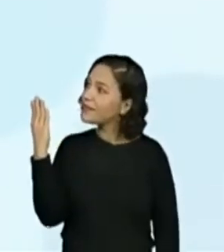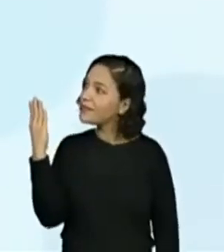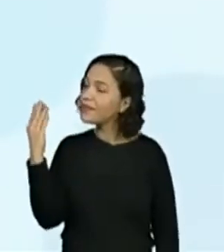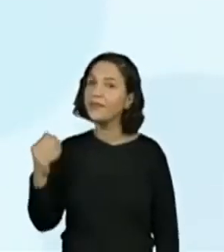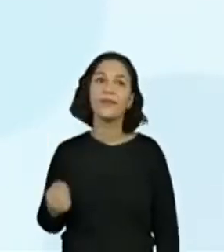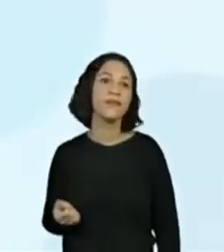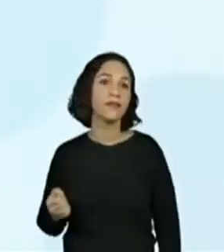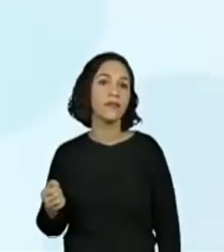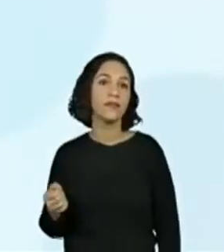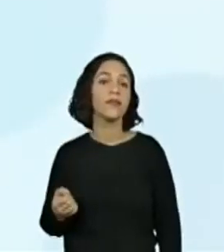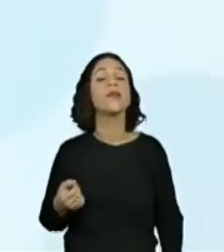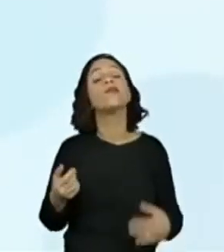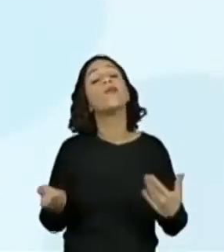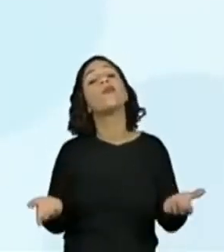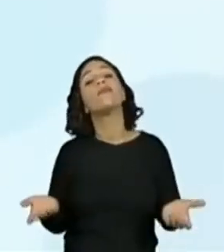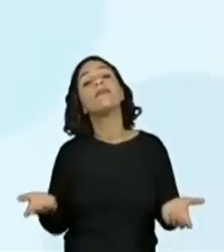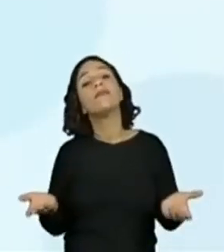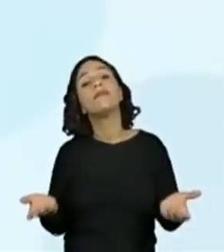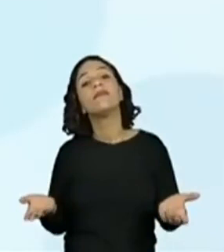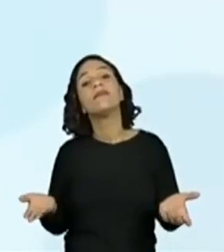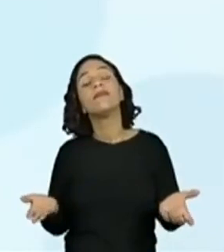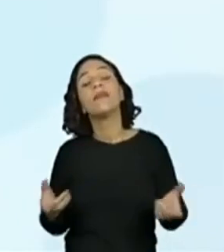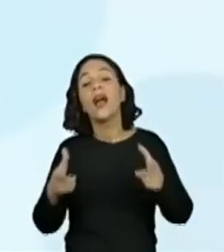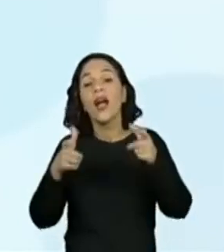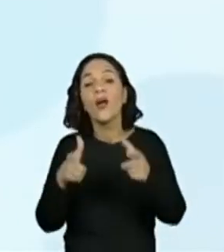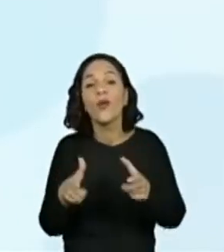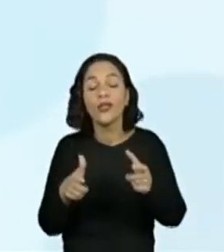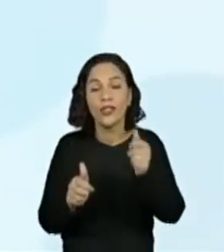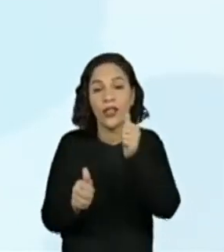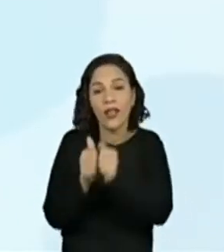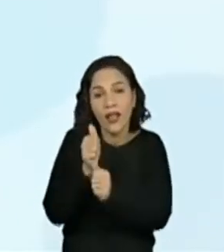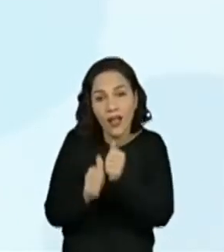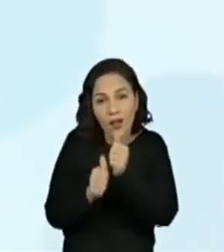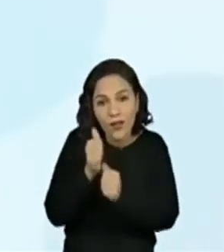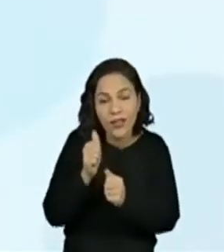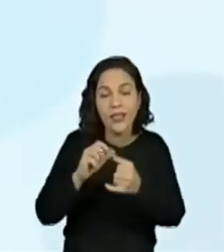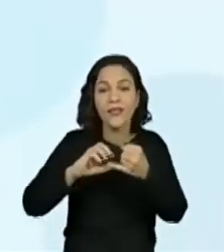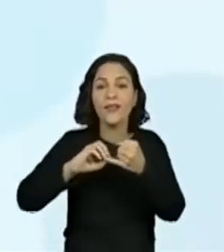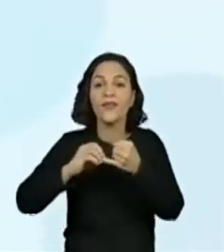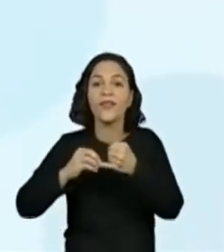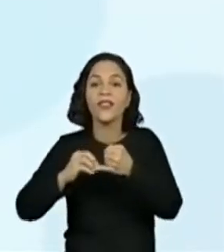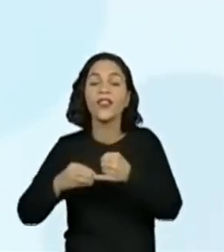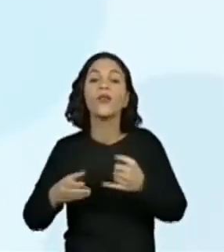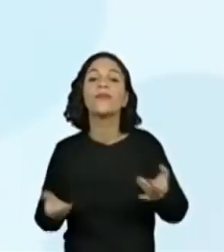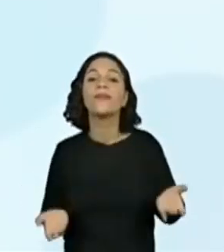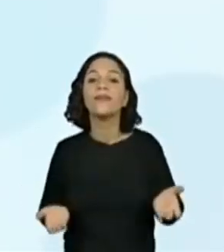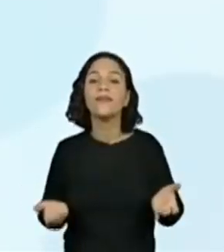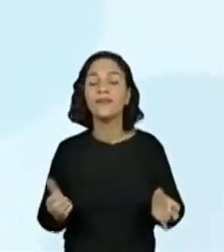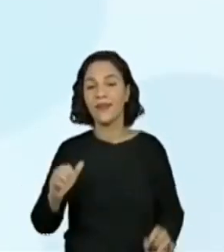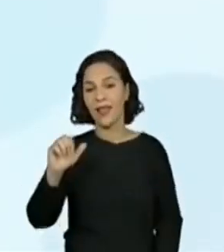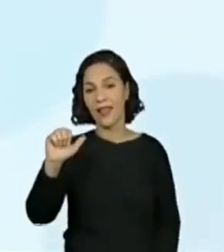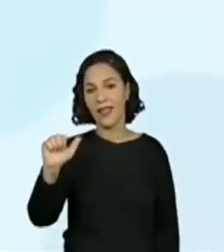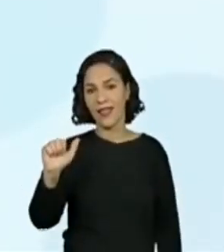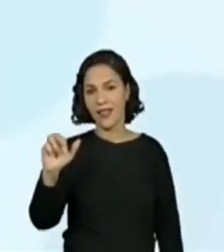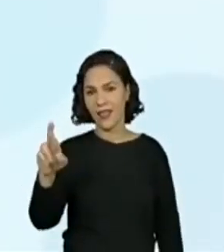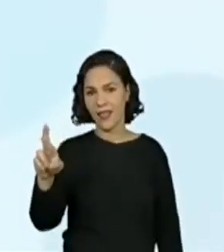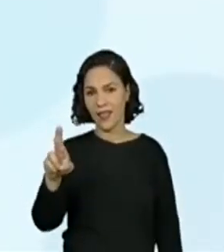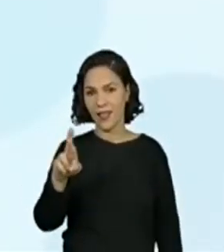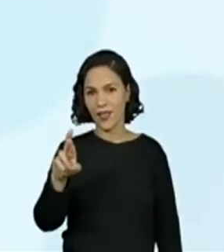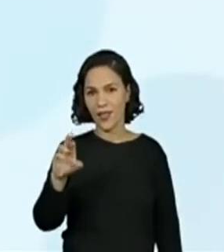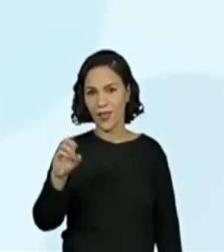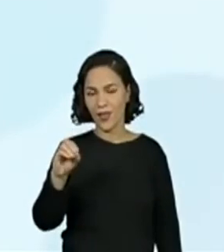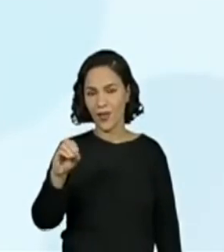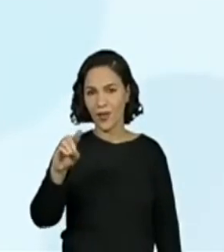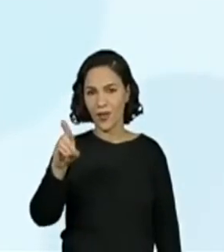aí, vocês concordam? Onde está o arroz com feijão? Ah, mas estão dando uma dica muito boa, professora Vivi. Ah,